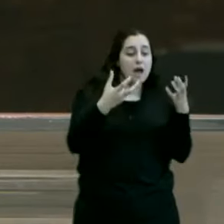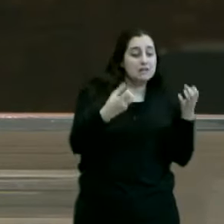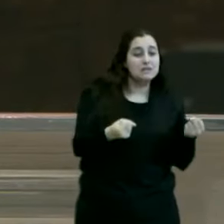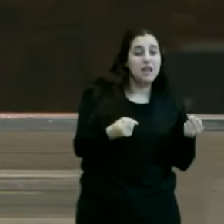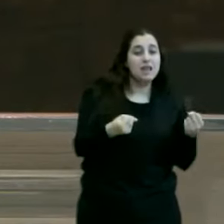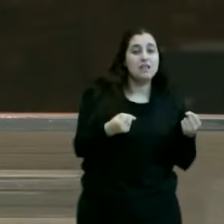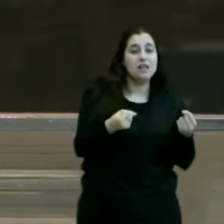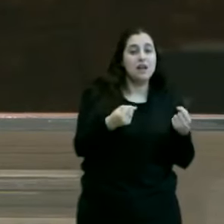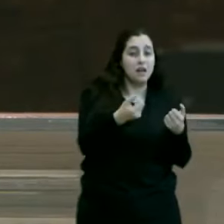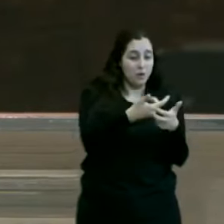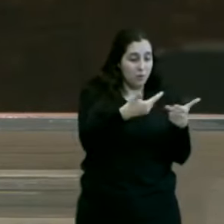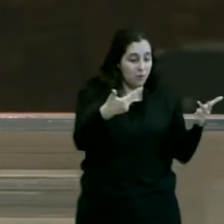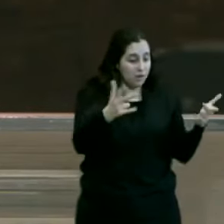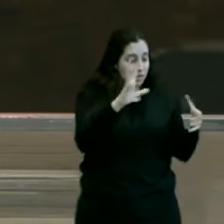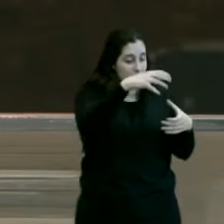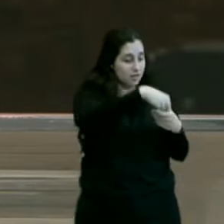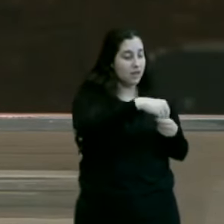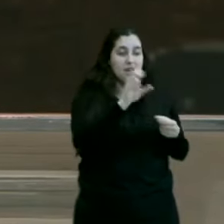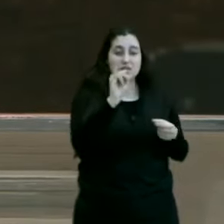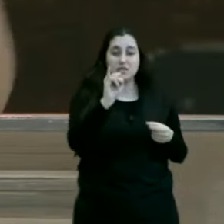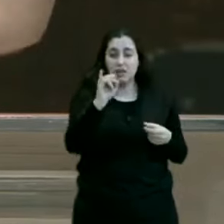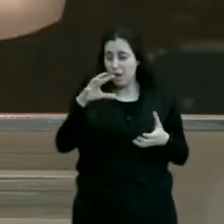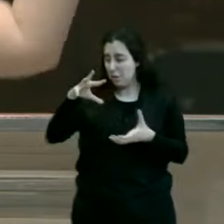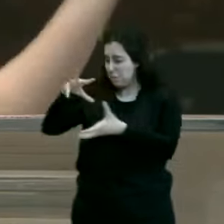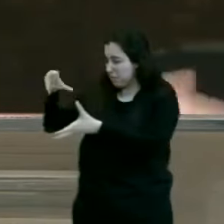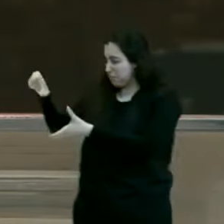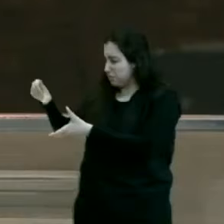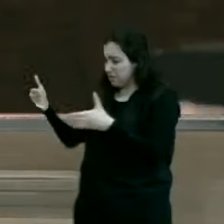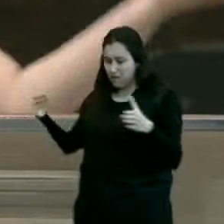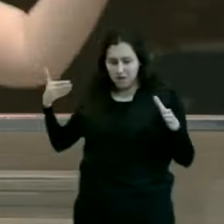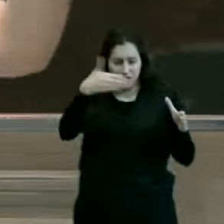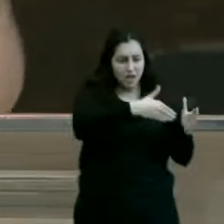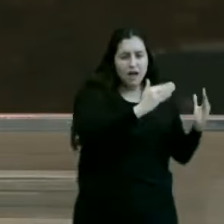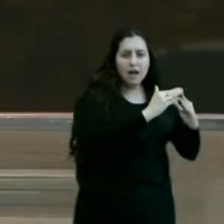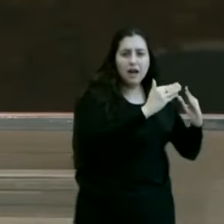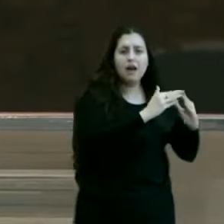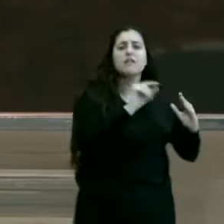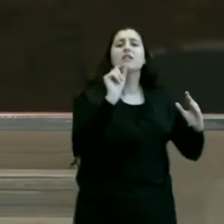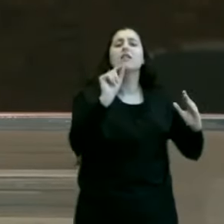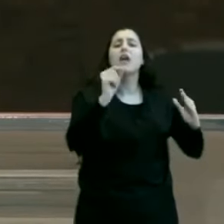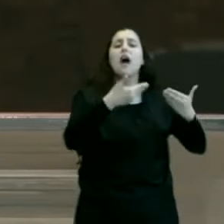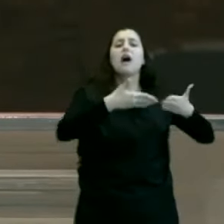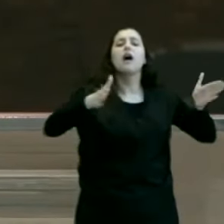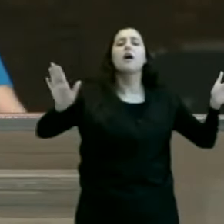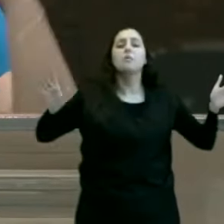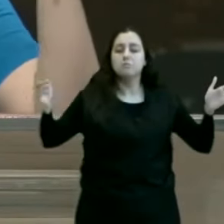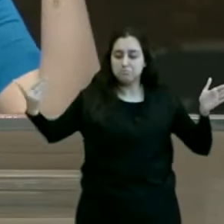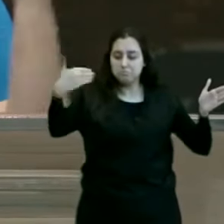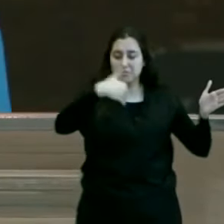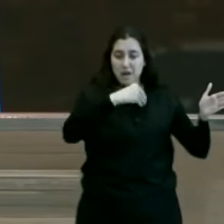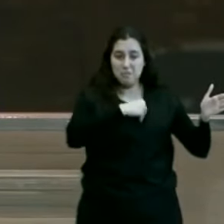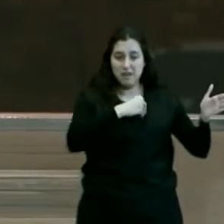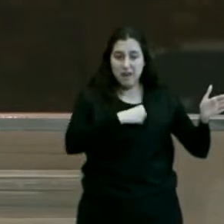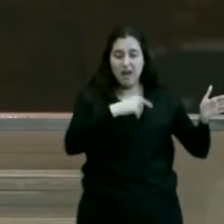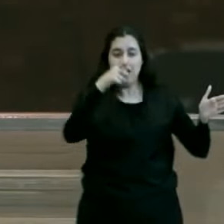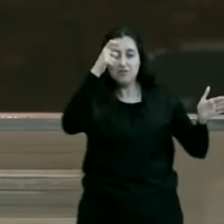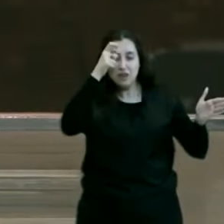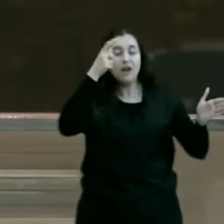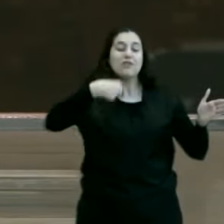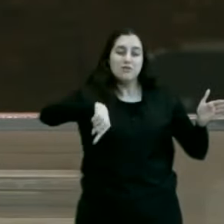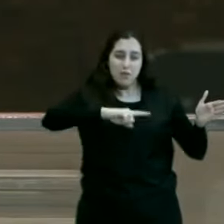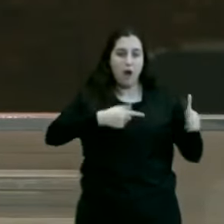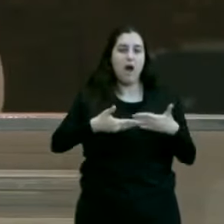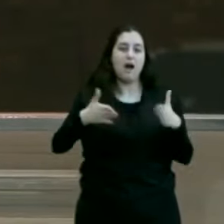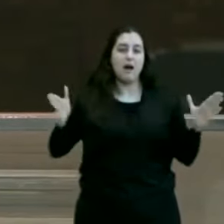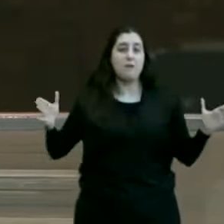do mundo. Quem permite o mundo entrar na nossa casa? Somos nós que abrimos a porta. Às vezes o que nós